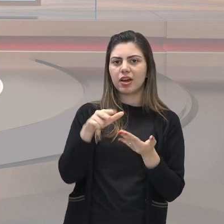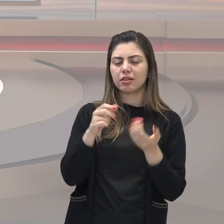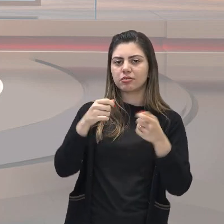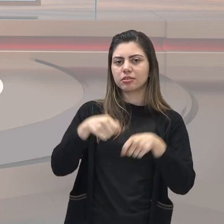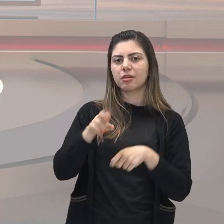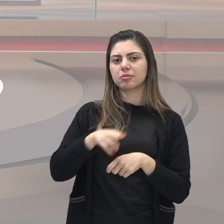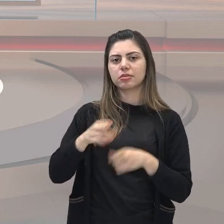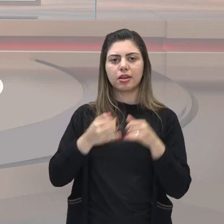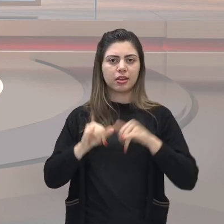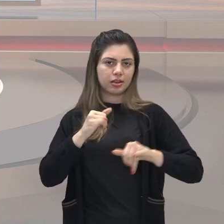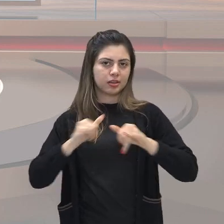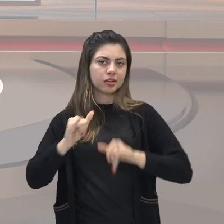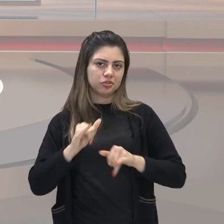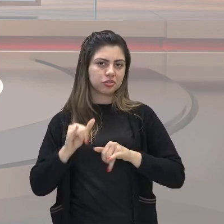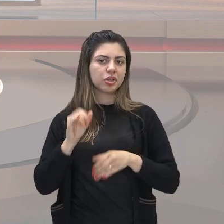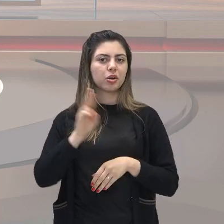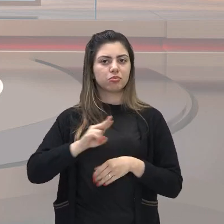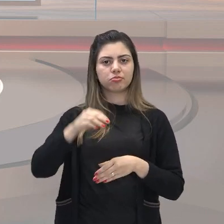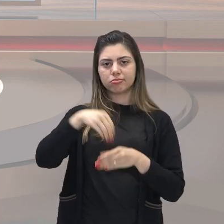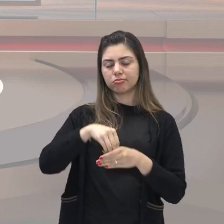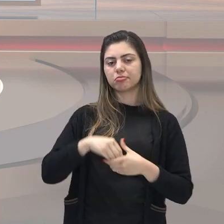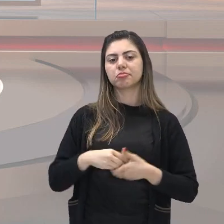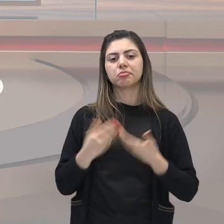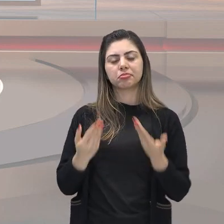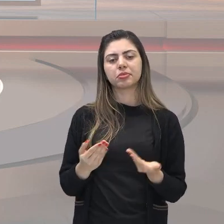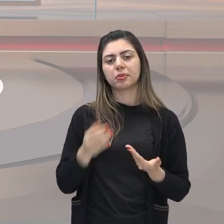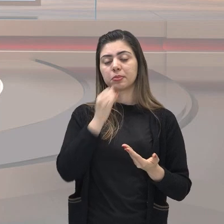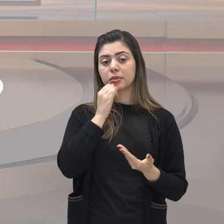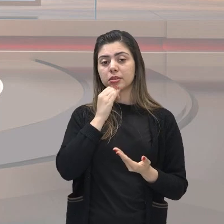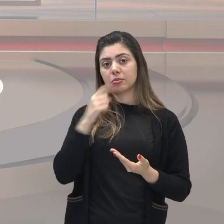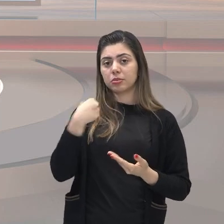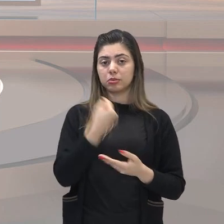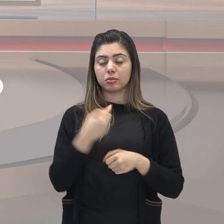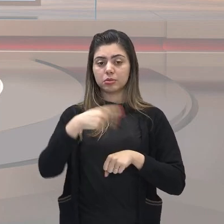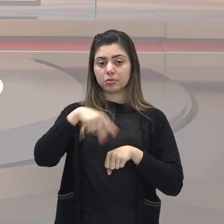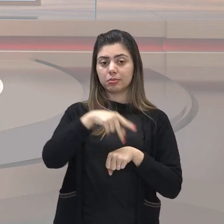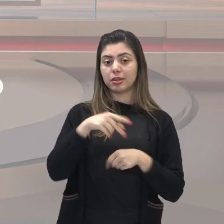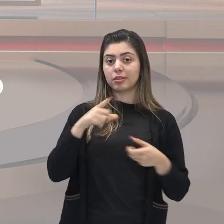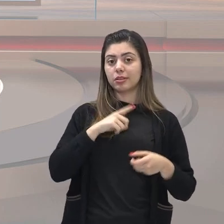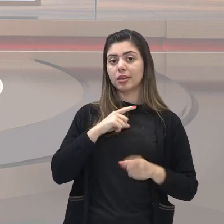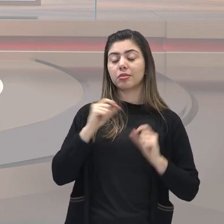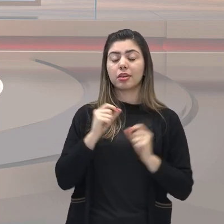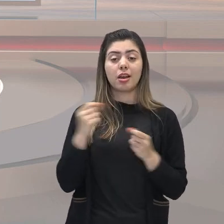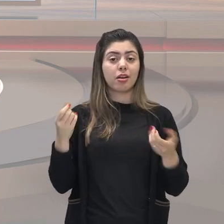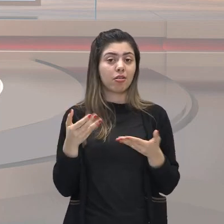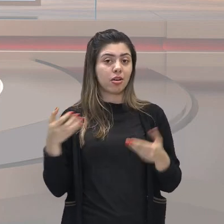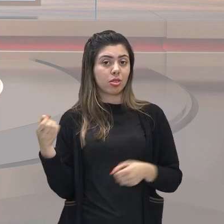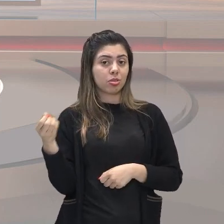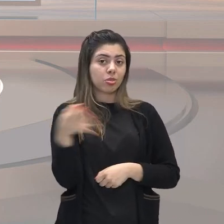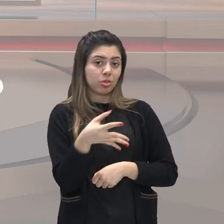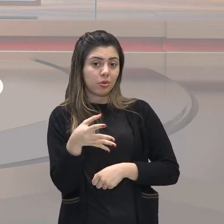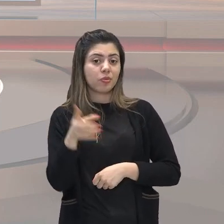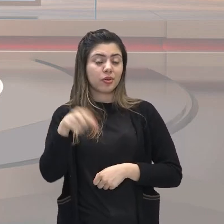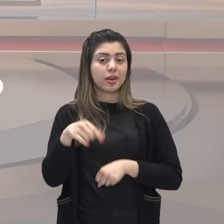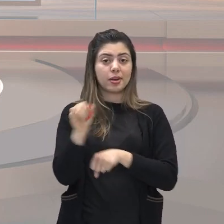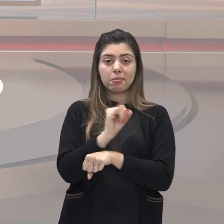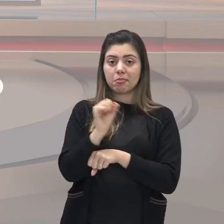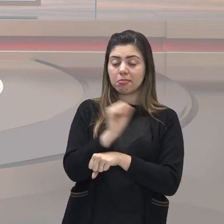são utilizadas nesses automóveis. Não é à toa que, por exemplo, o nosso país agora está recebendo uma enxurrada de